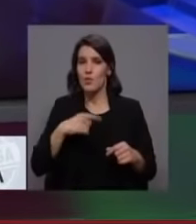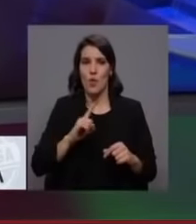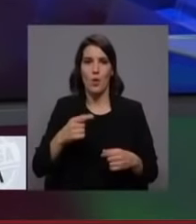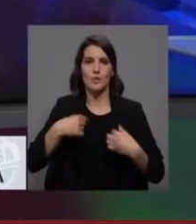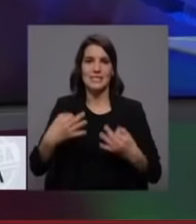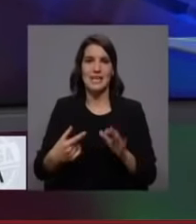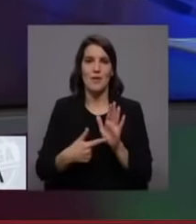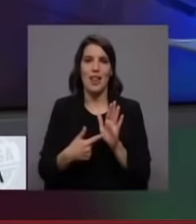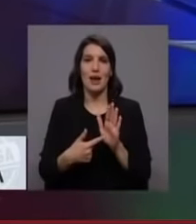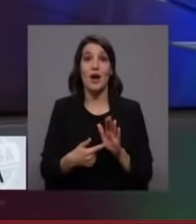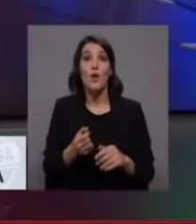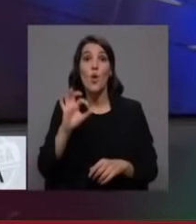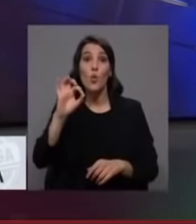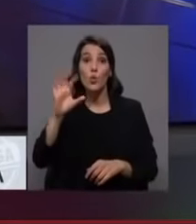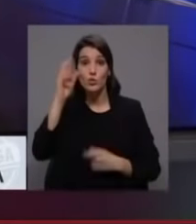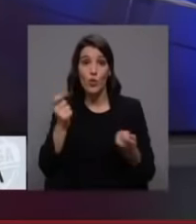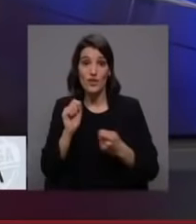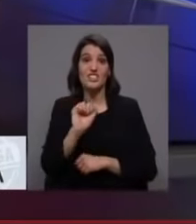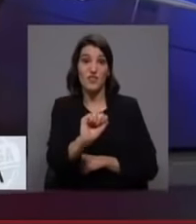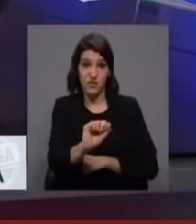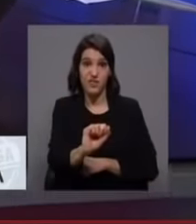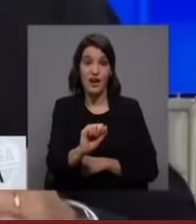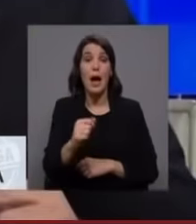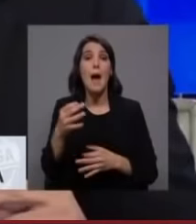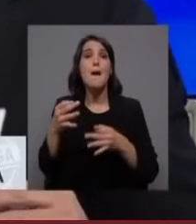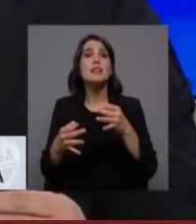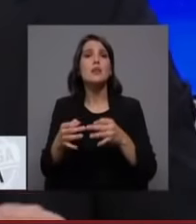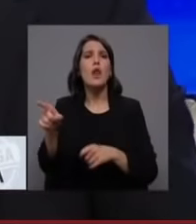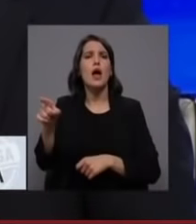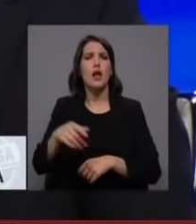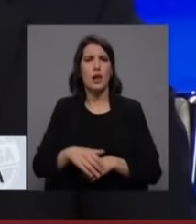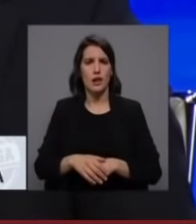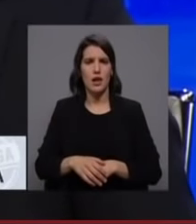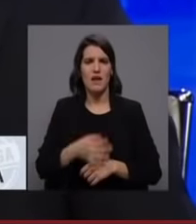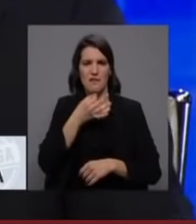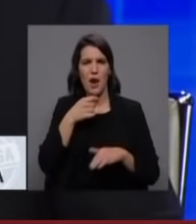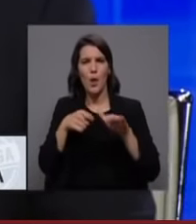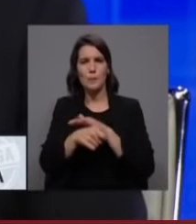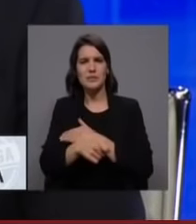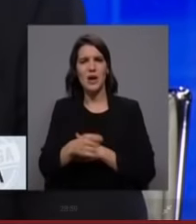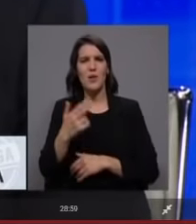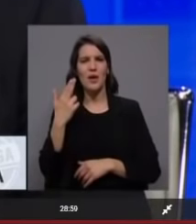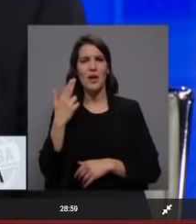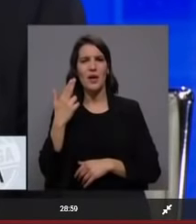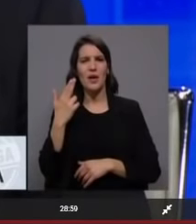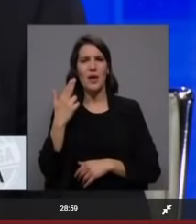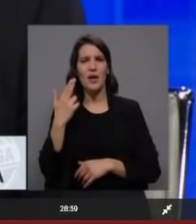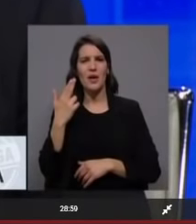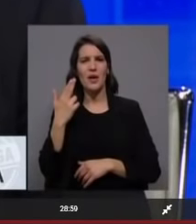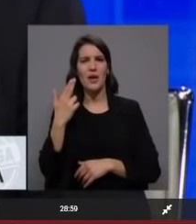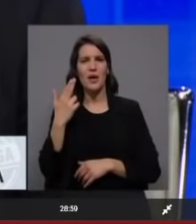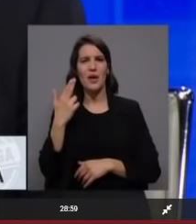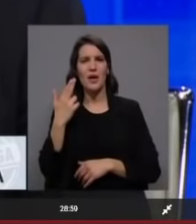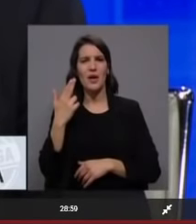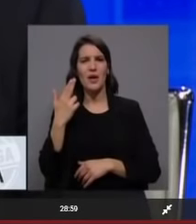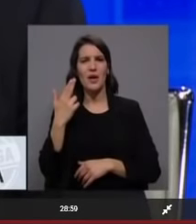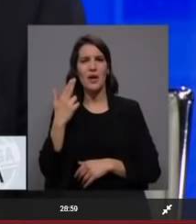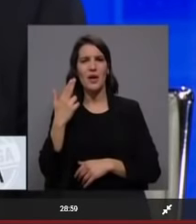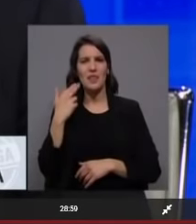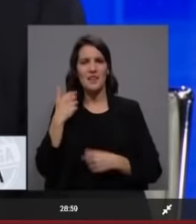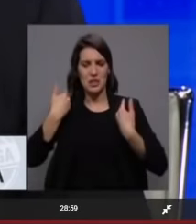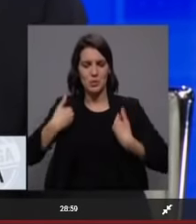oito governantes seu estão errados com a justiça eu tenho aqui e falar com opção e outra vez de leite sempre havia em que é falsa a afirmação